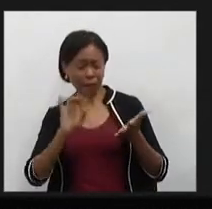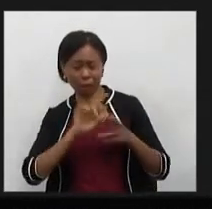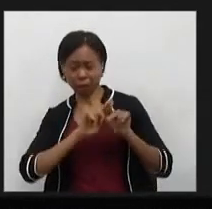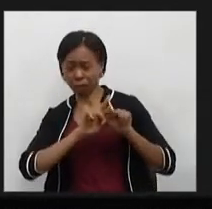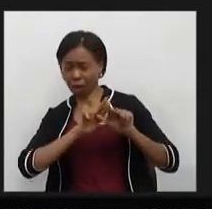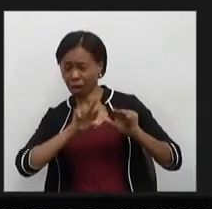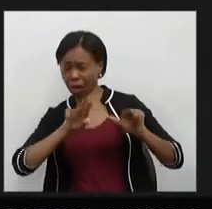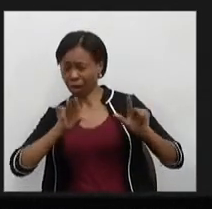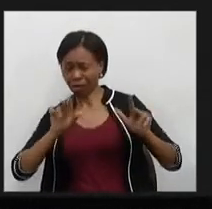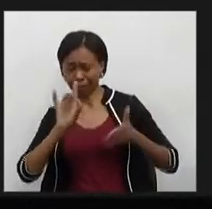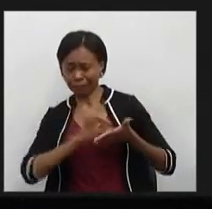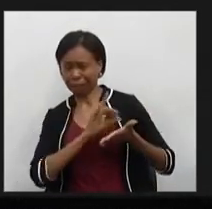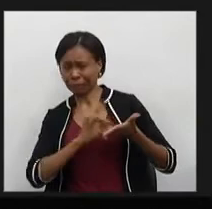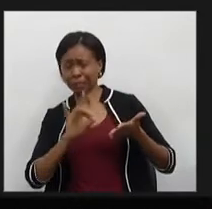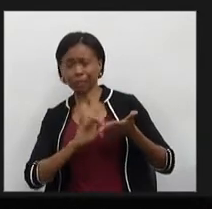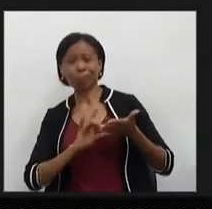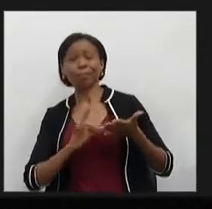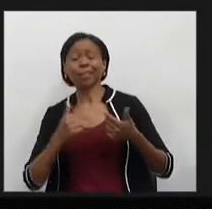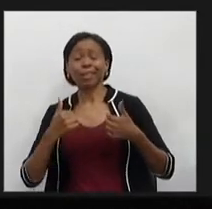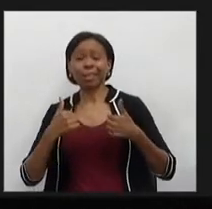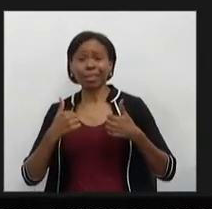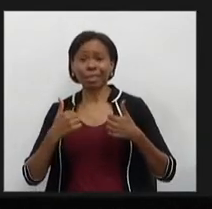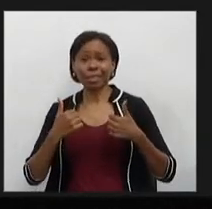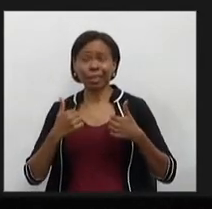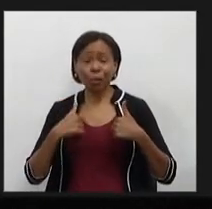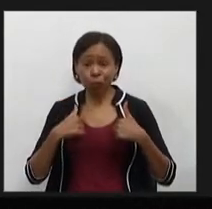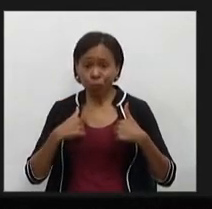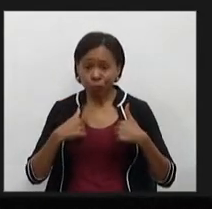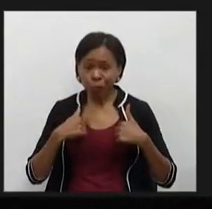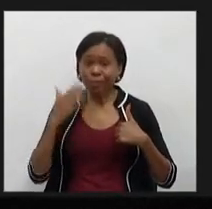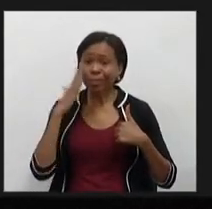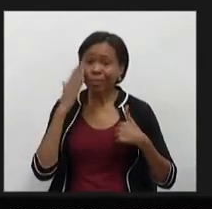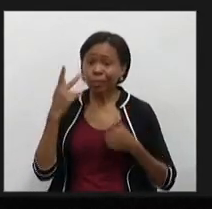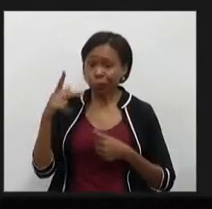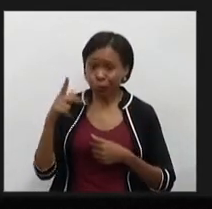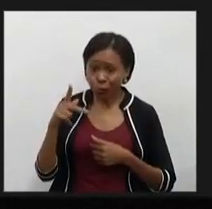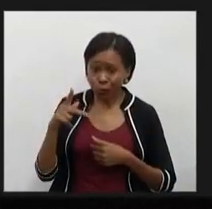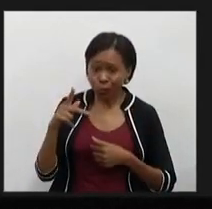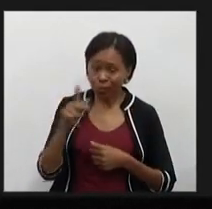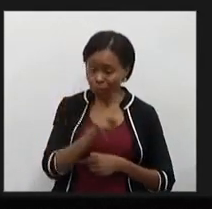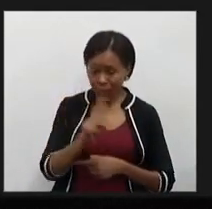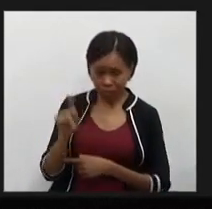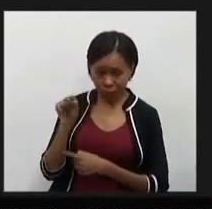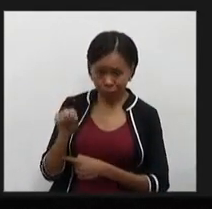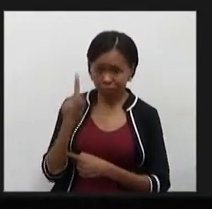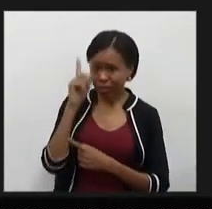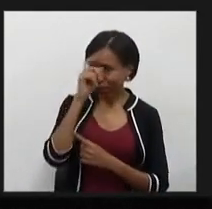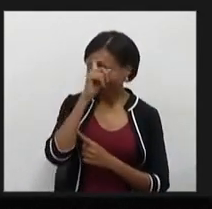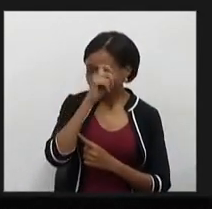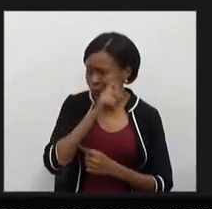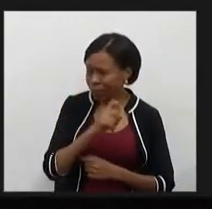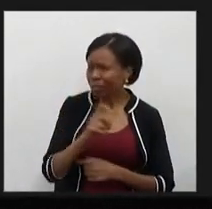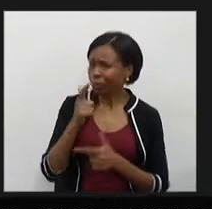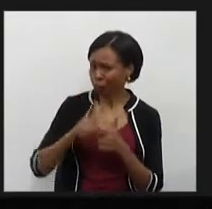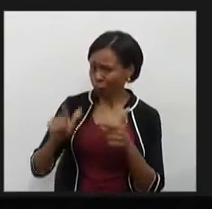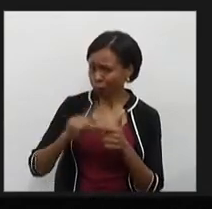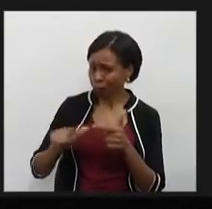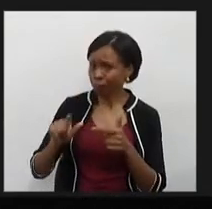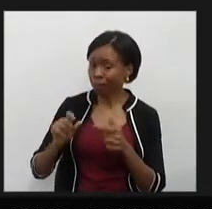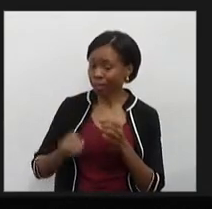o tamanho da sua dificuldade, presidente, de realizar essa audiência